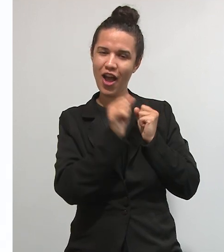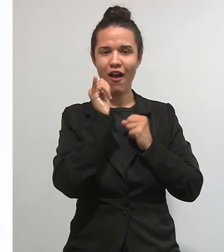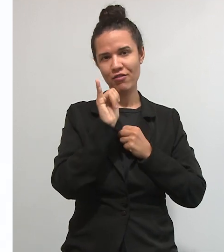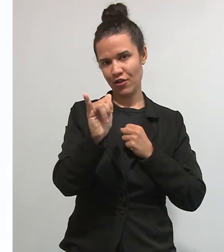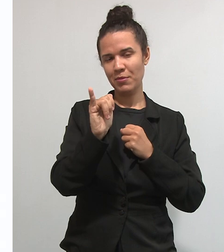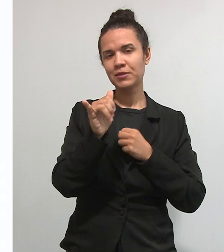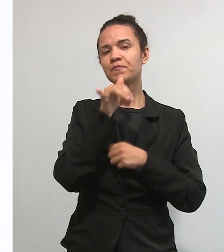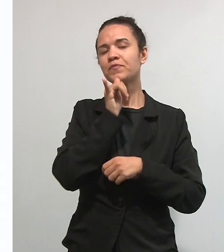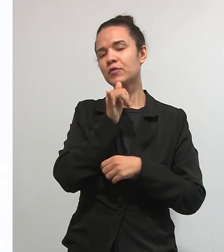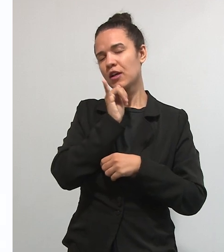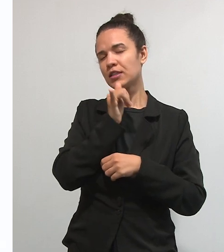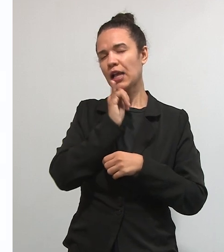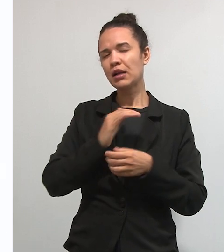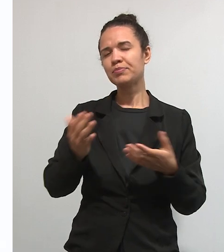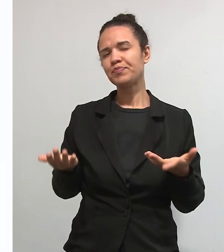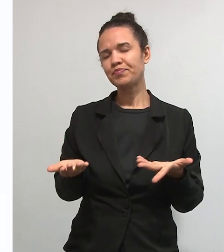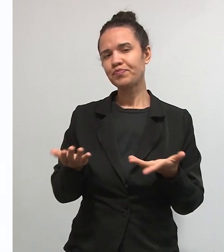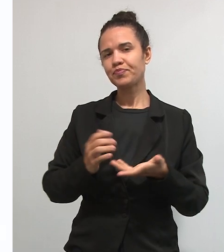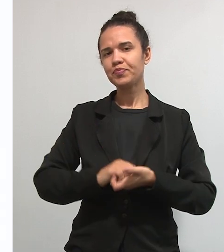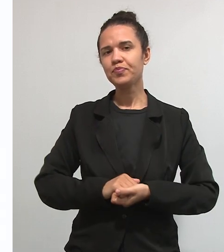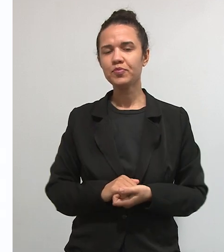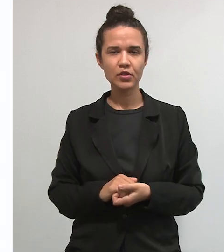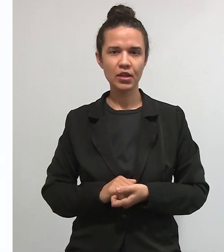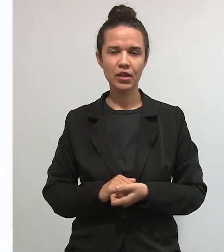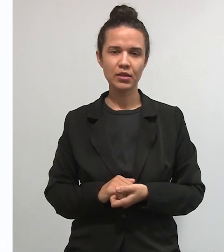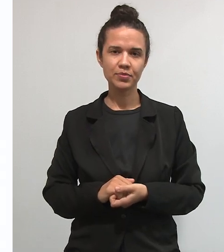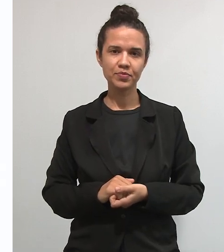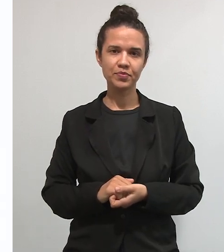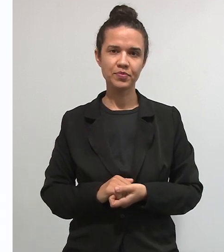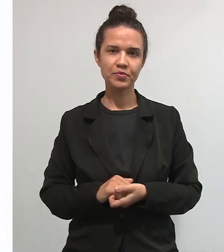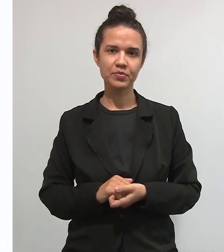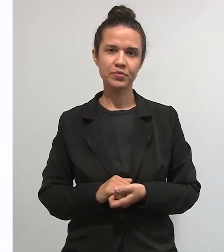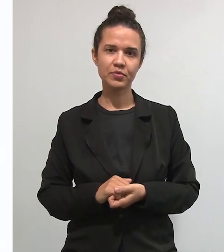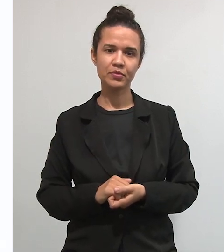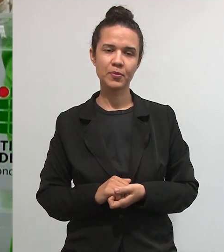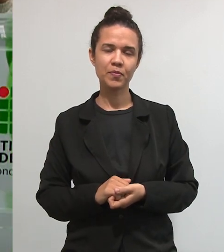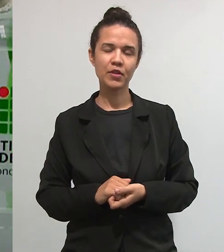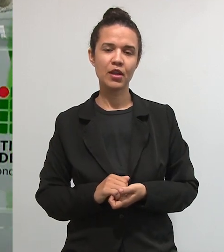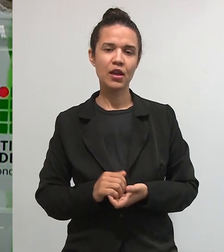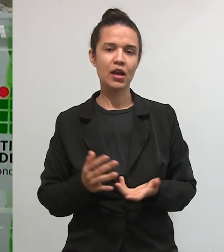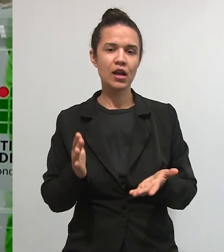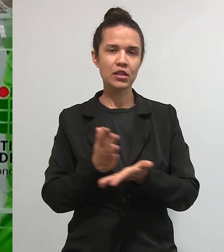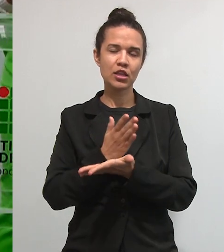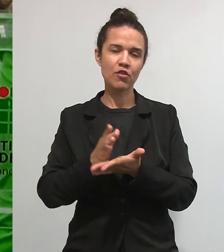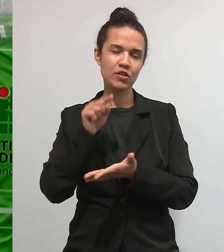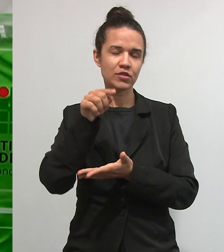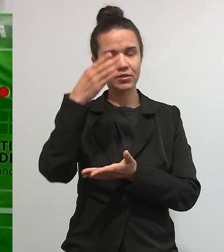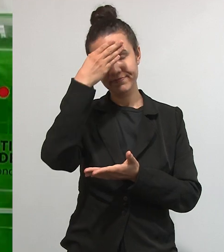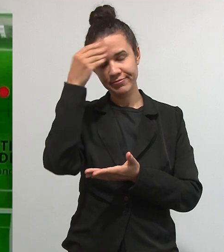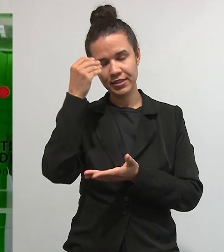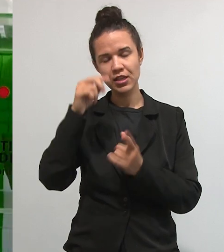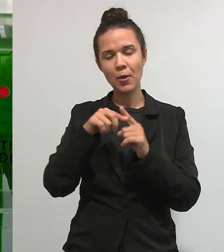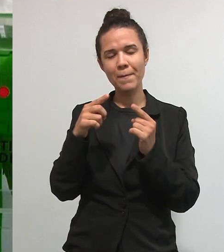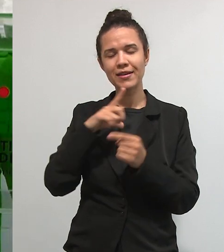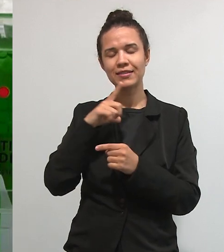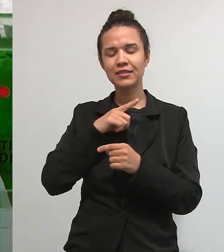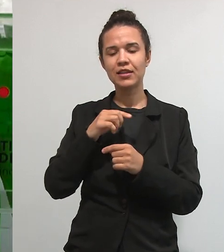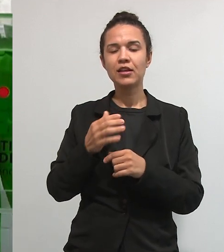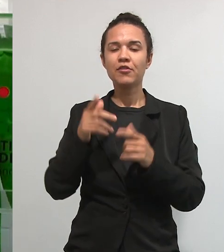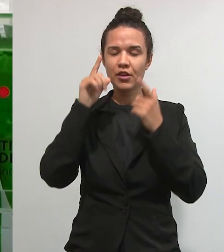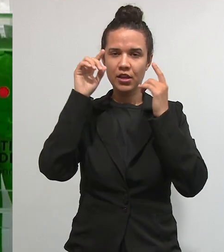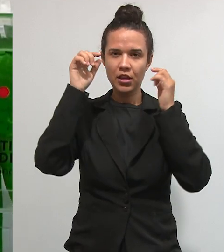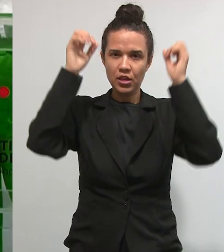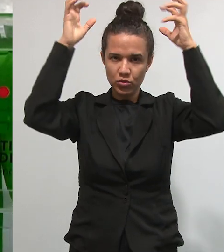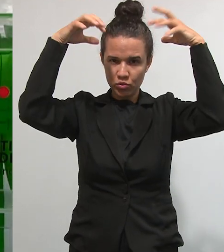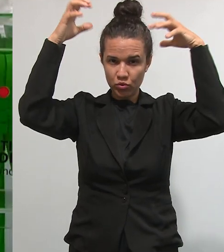que eu poderia ser dado, não sei se vocês, não nem todos vão lembrar, mas teve uma época que teve uma